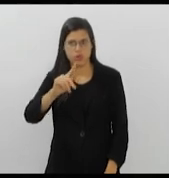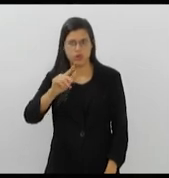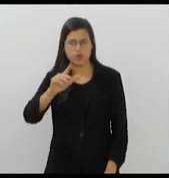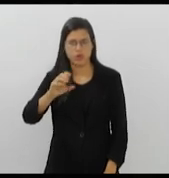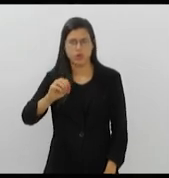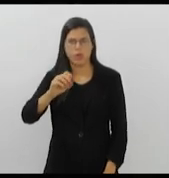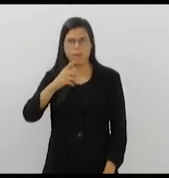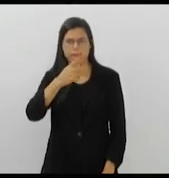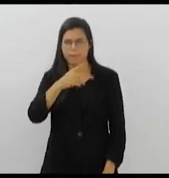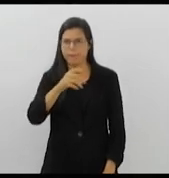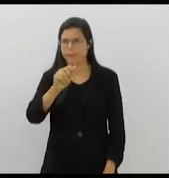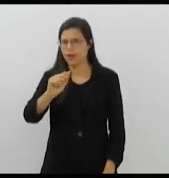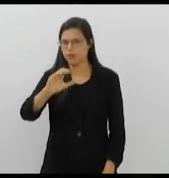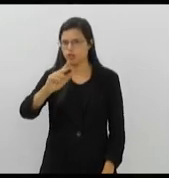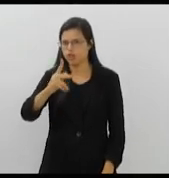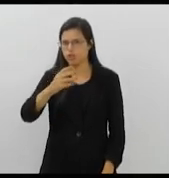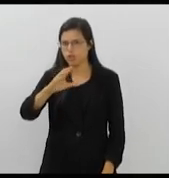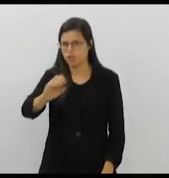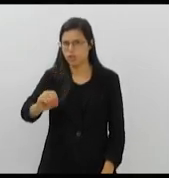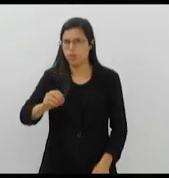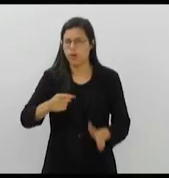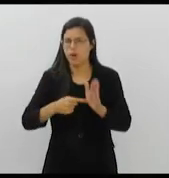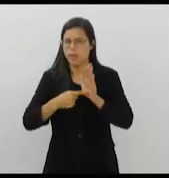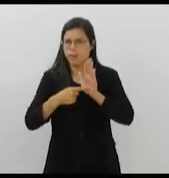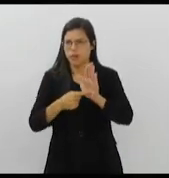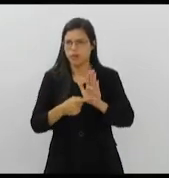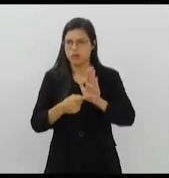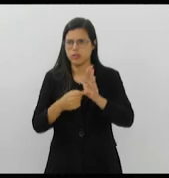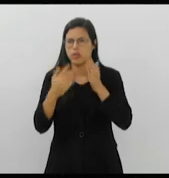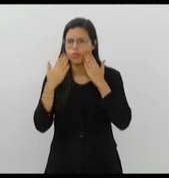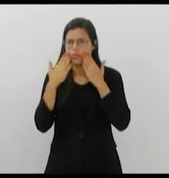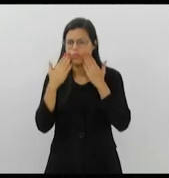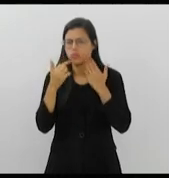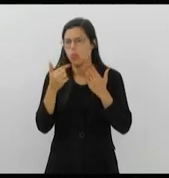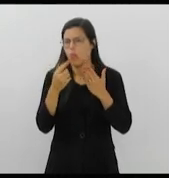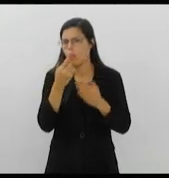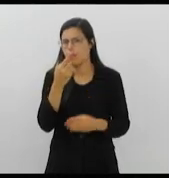apresentou, uma semana antes de recesso,